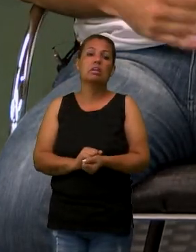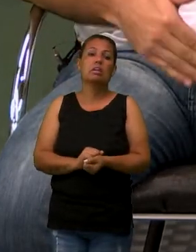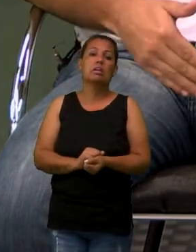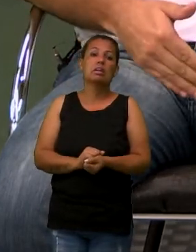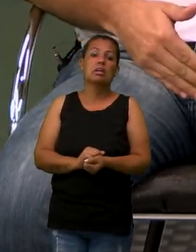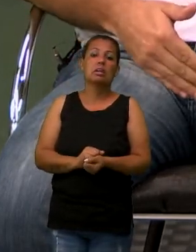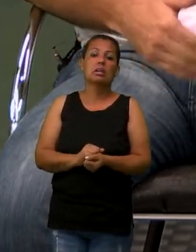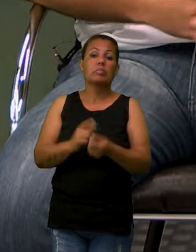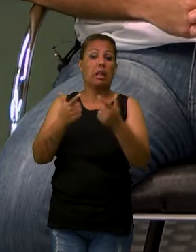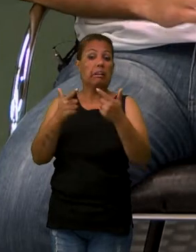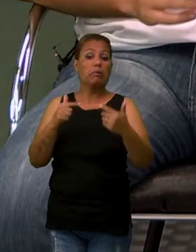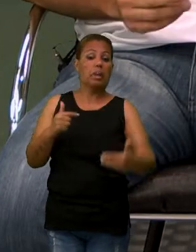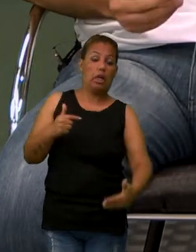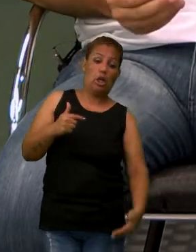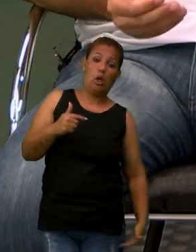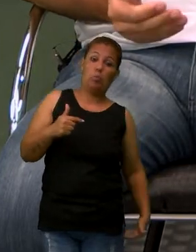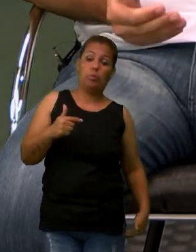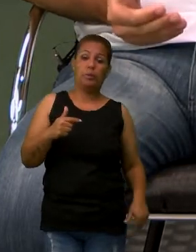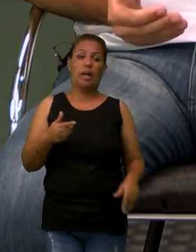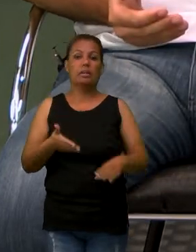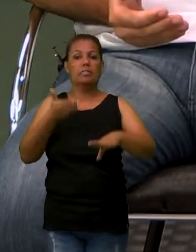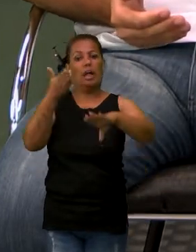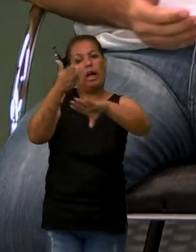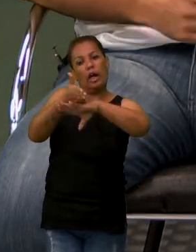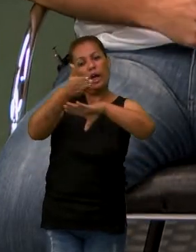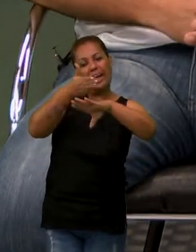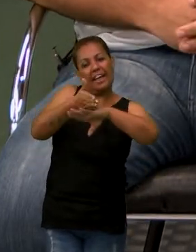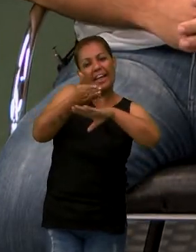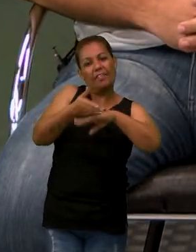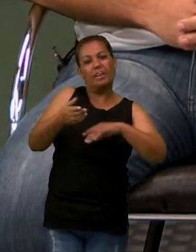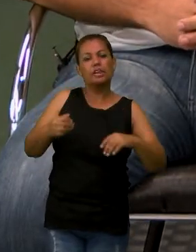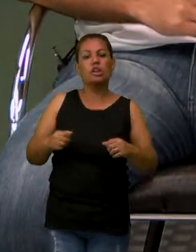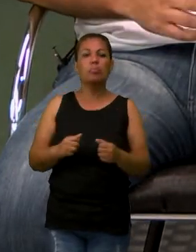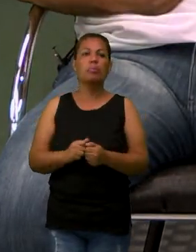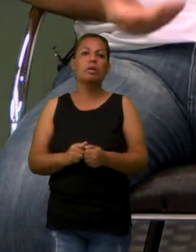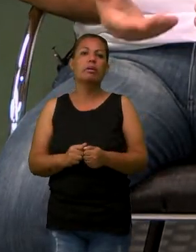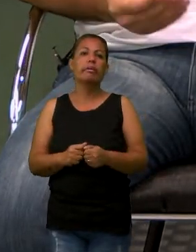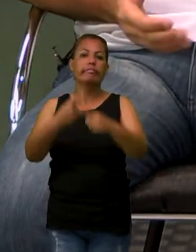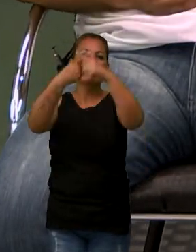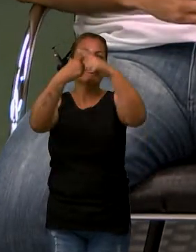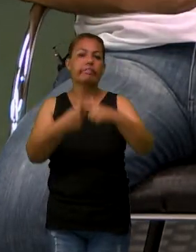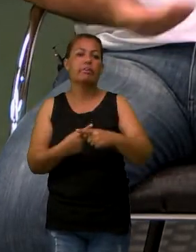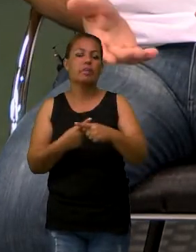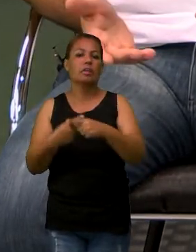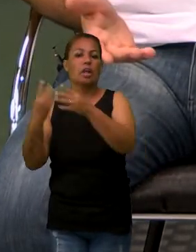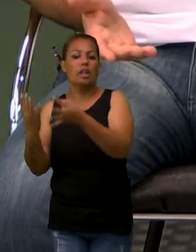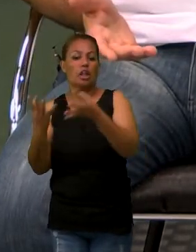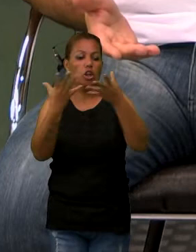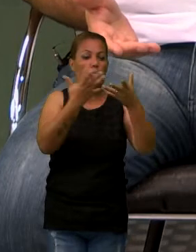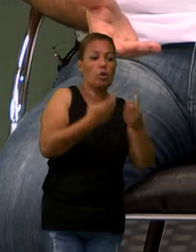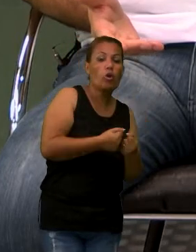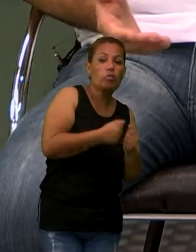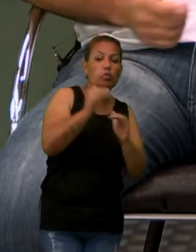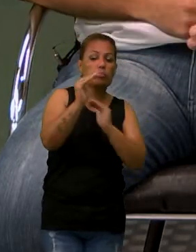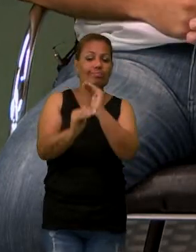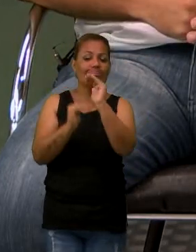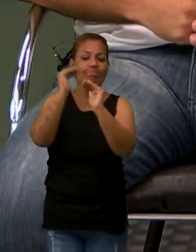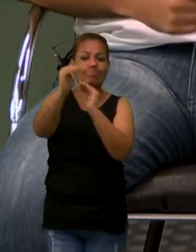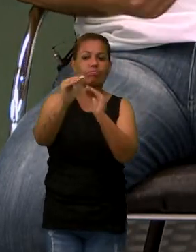ele é imputado e estava participando dessa desse campeonato e ele me convidou pra conhecer ou superação